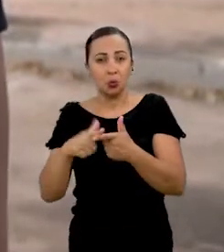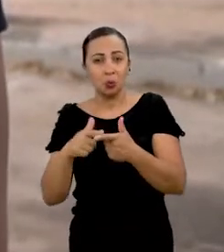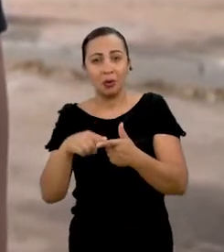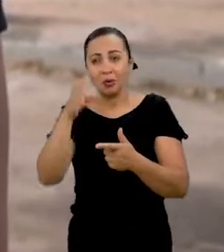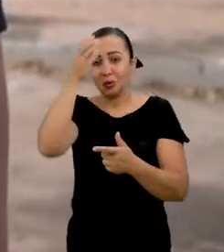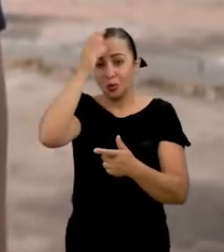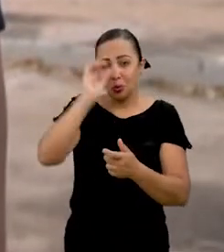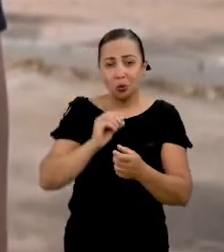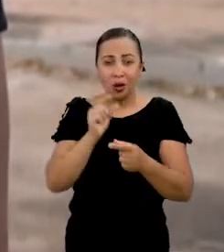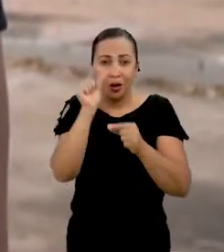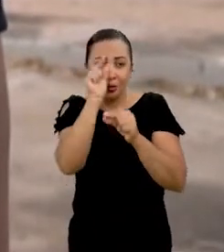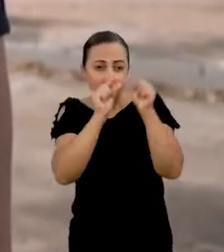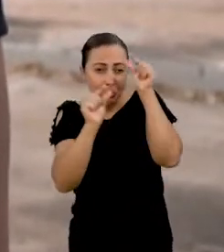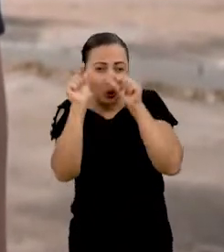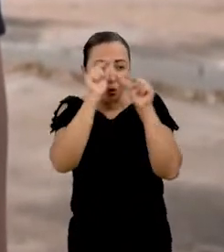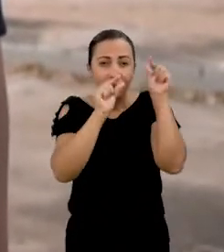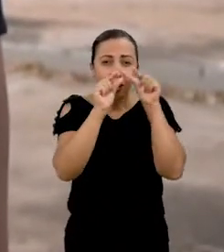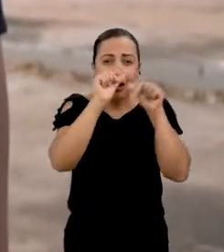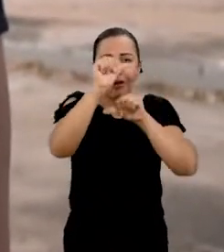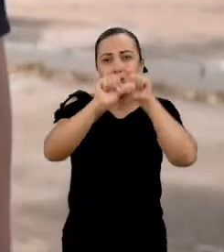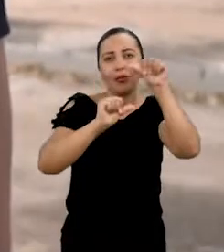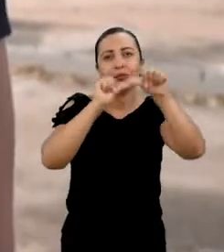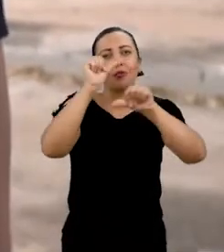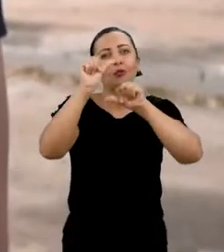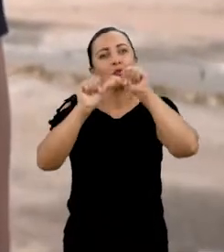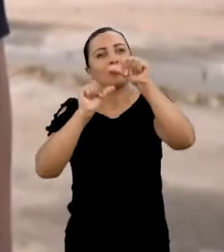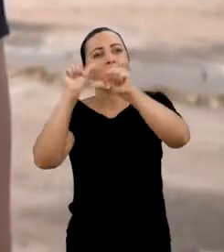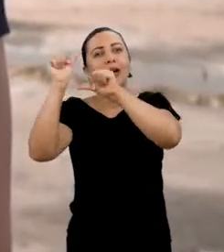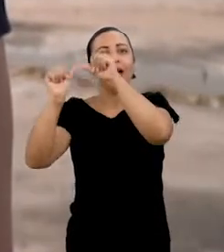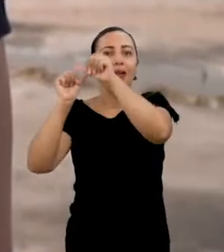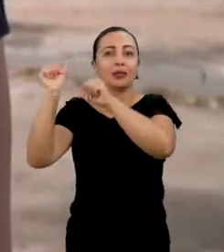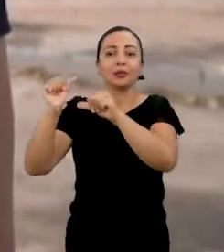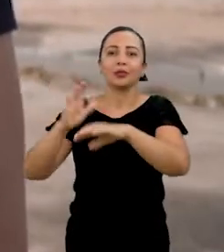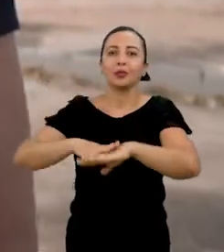submetendo aquela cultura de bactéria ao desenvolvimento de